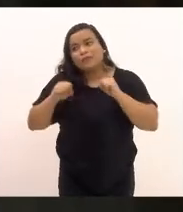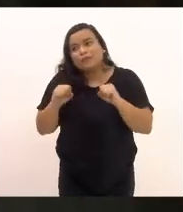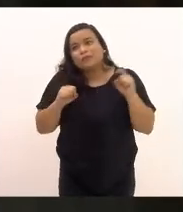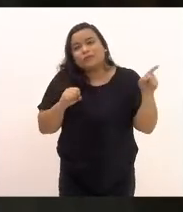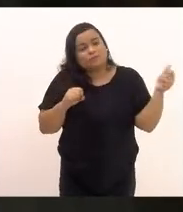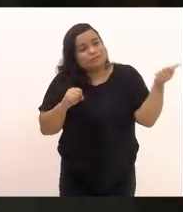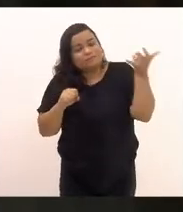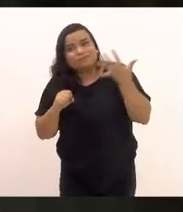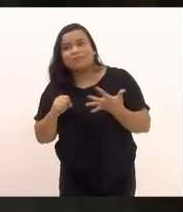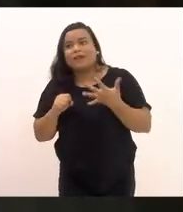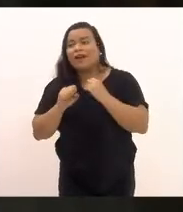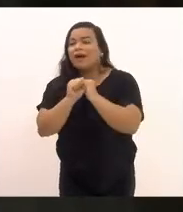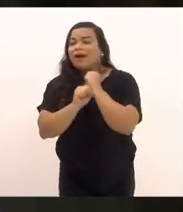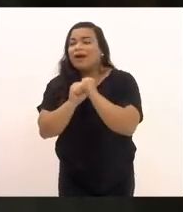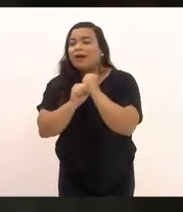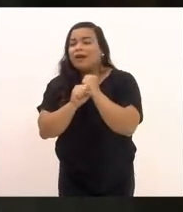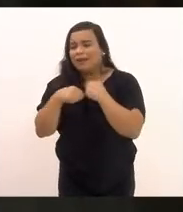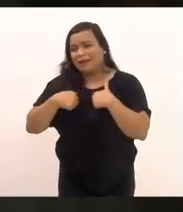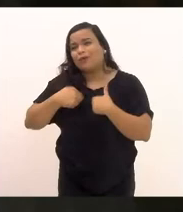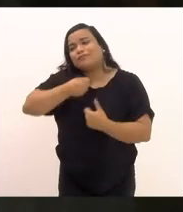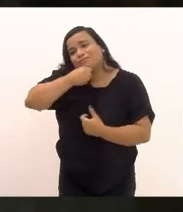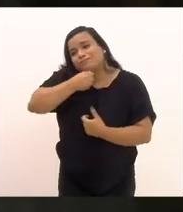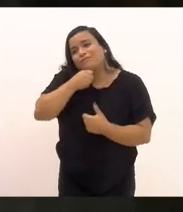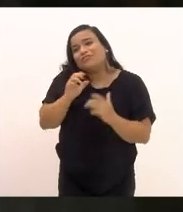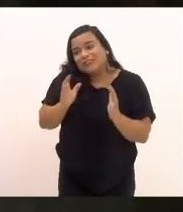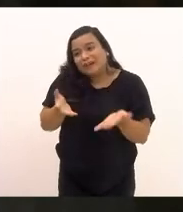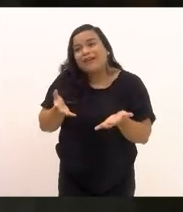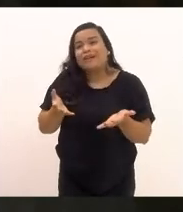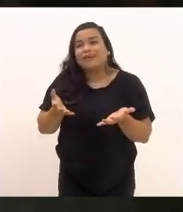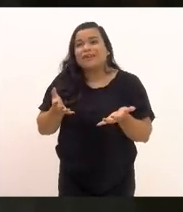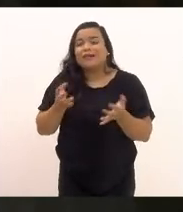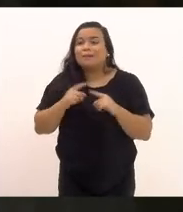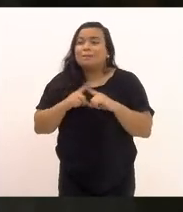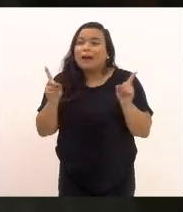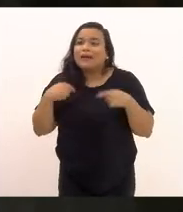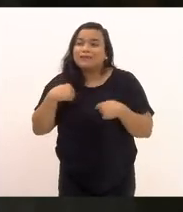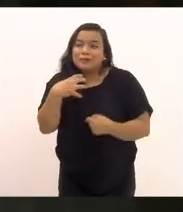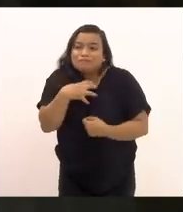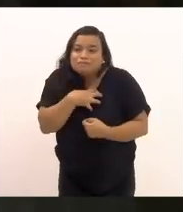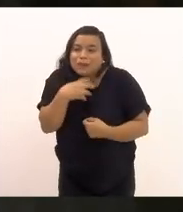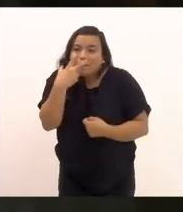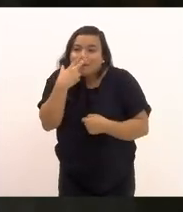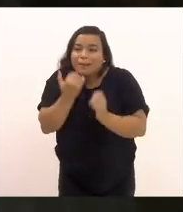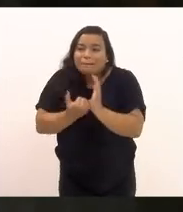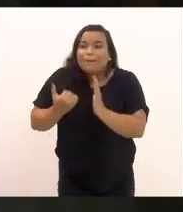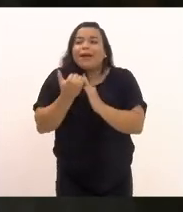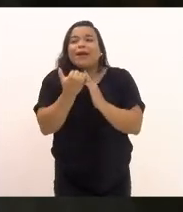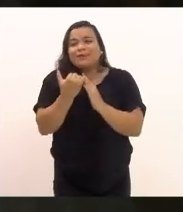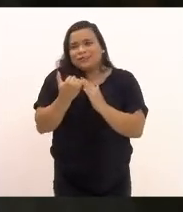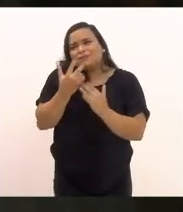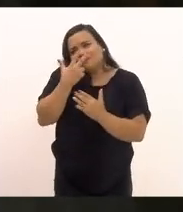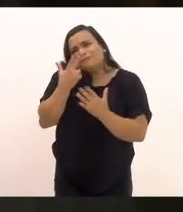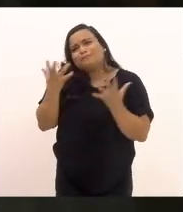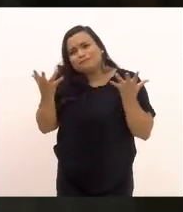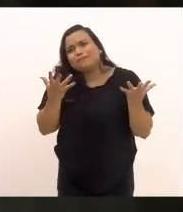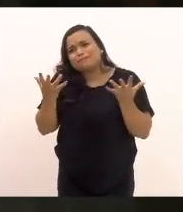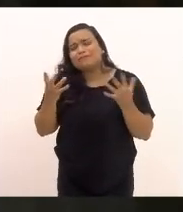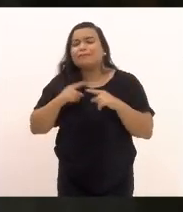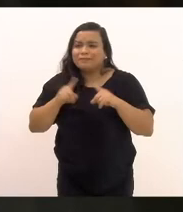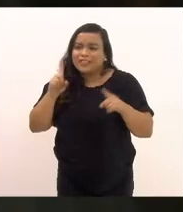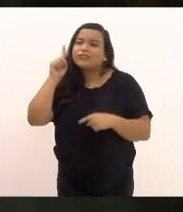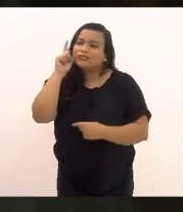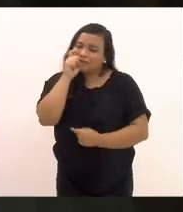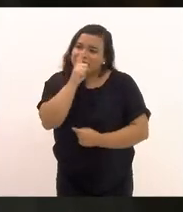pelos meus muitos anos de vida, eu já estou com a sensibilidade aflorada. Mas é